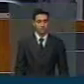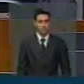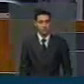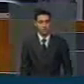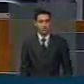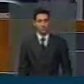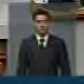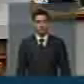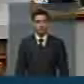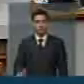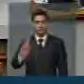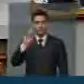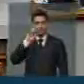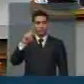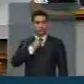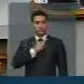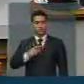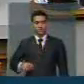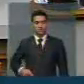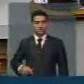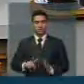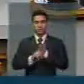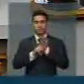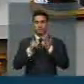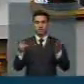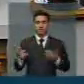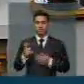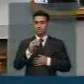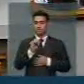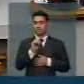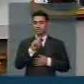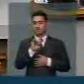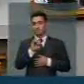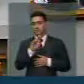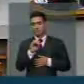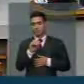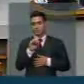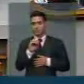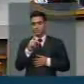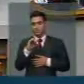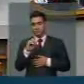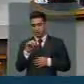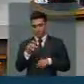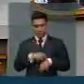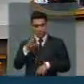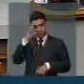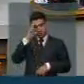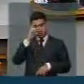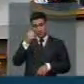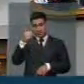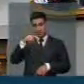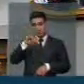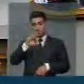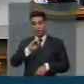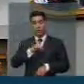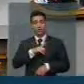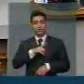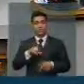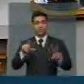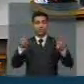Senhor Presidente, jornal Diário do Povo, desta quarta-feira, mês de maio, traz a